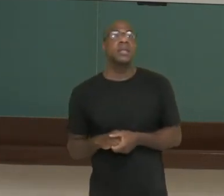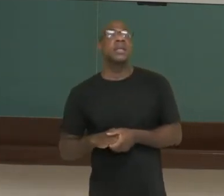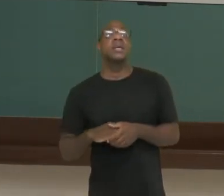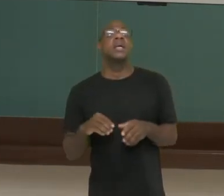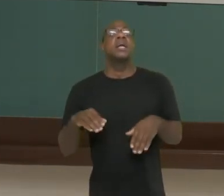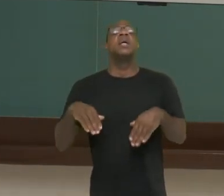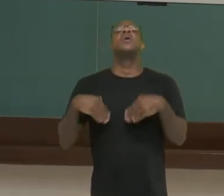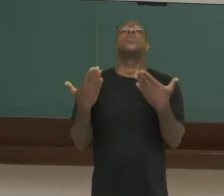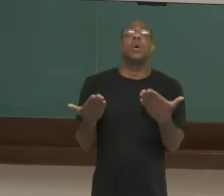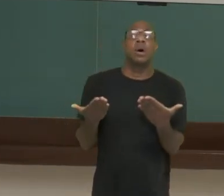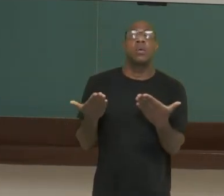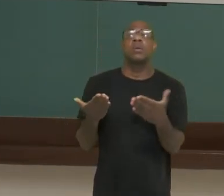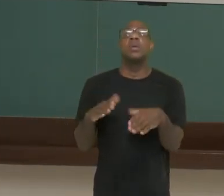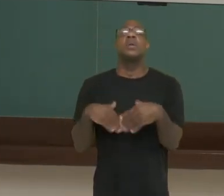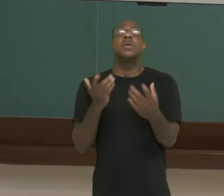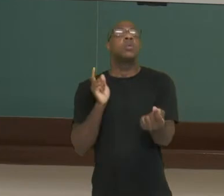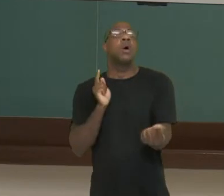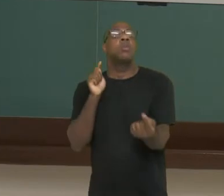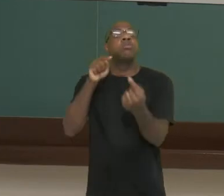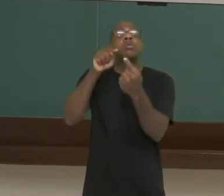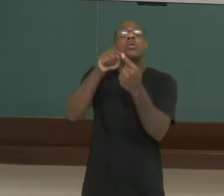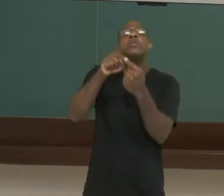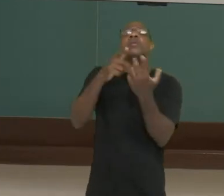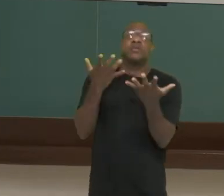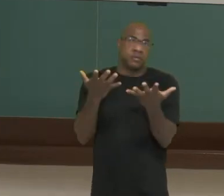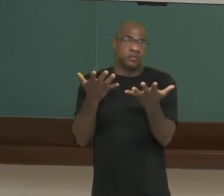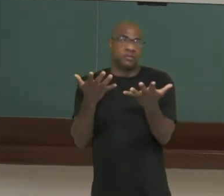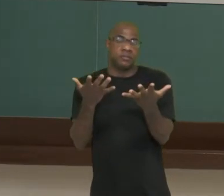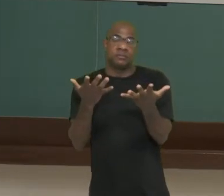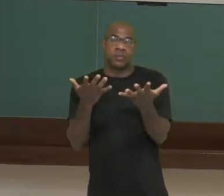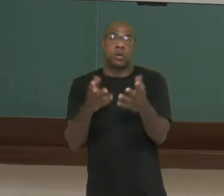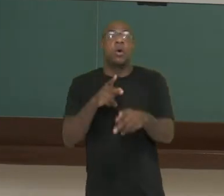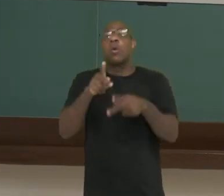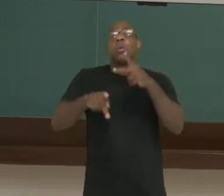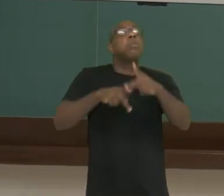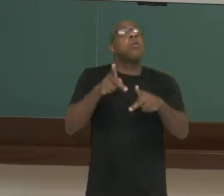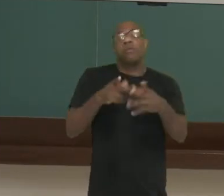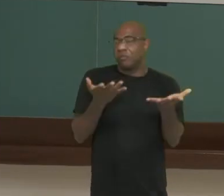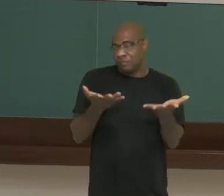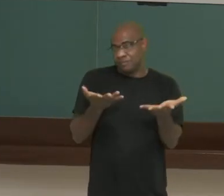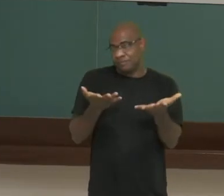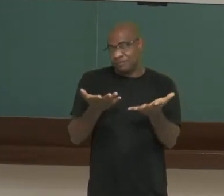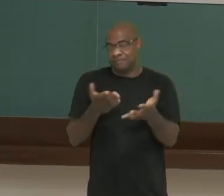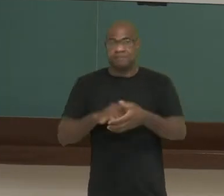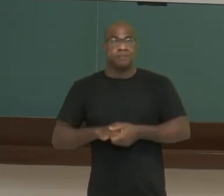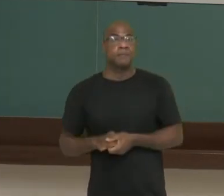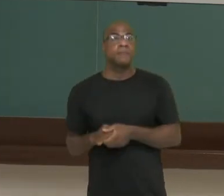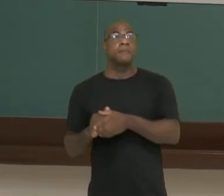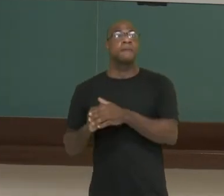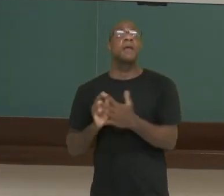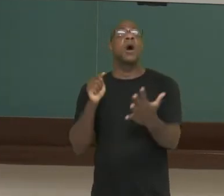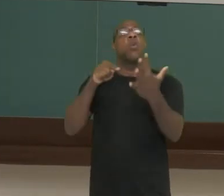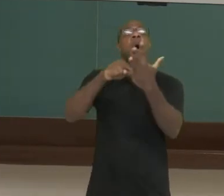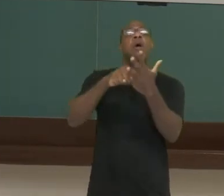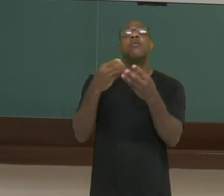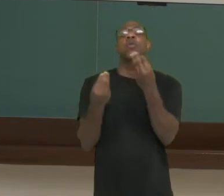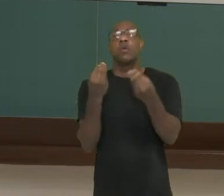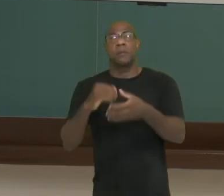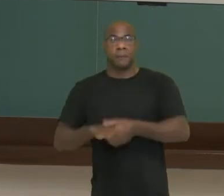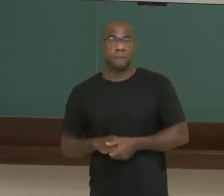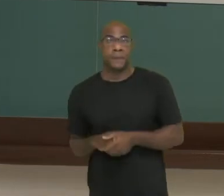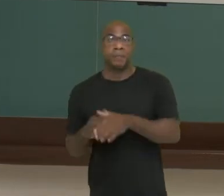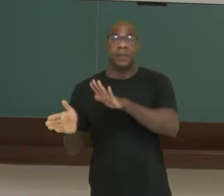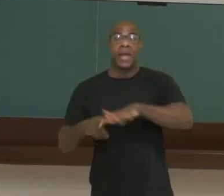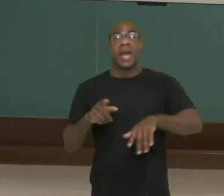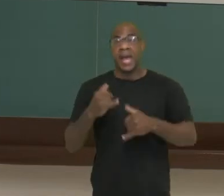ser o público-alvo que você quer atingir, que é extremamente importante. Para nós obtermos os dados, seja